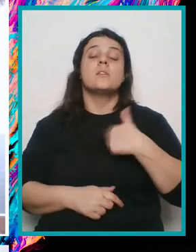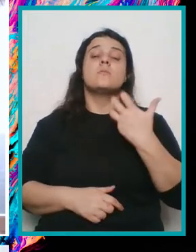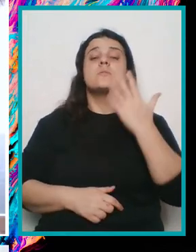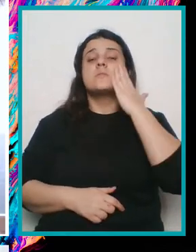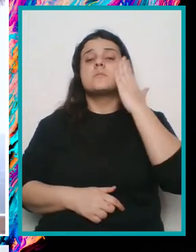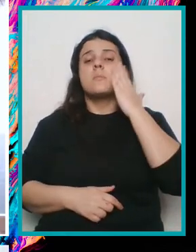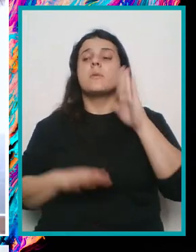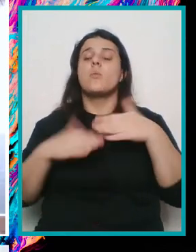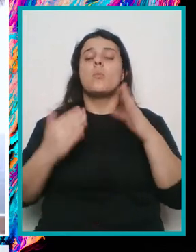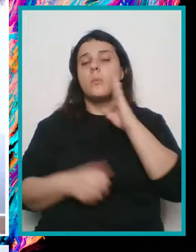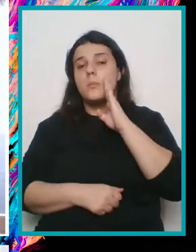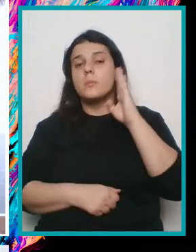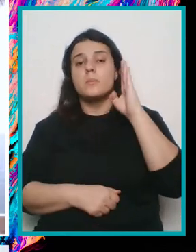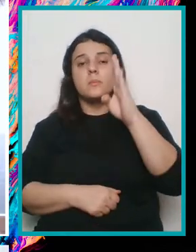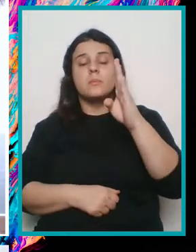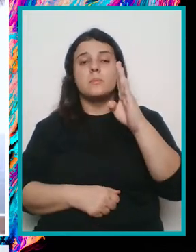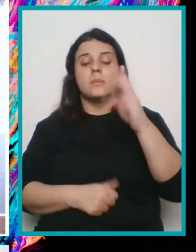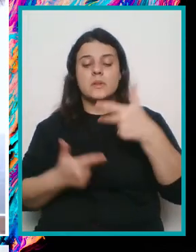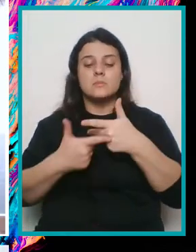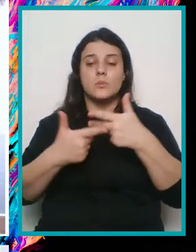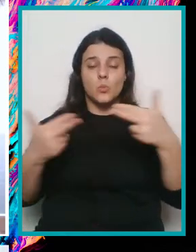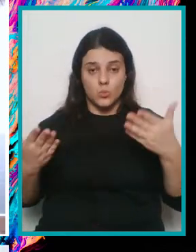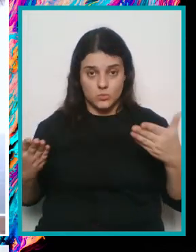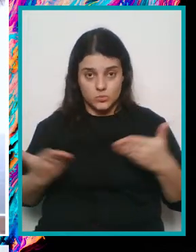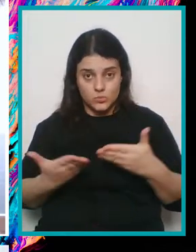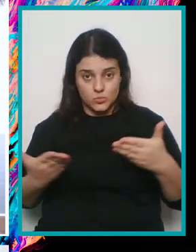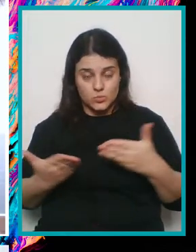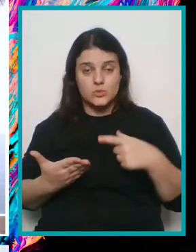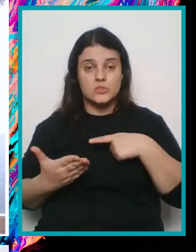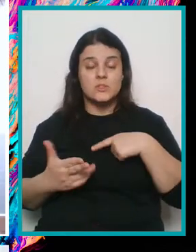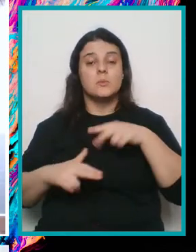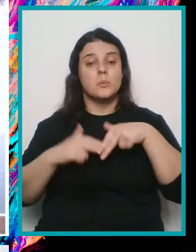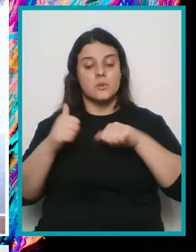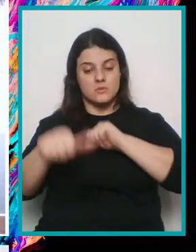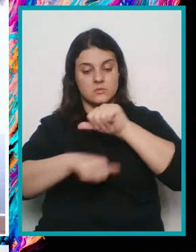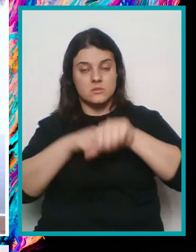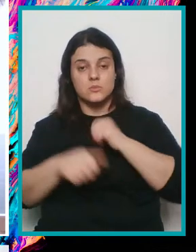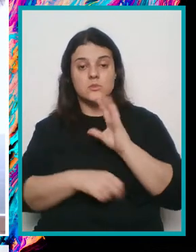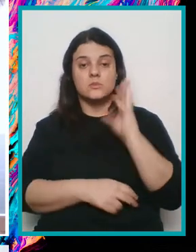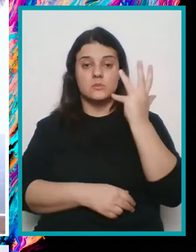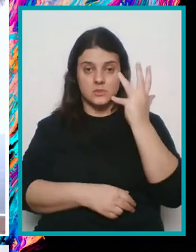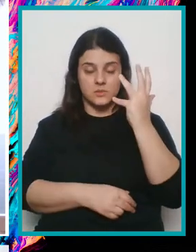esses impactos? Existem planos de adaptação às mudanças do clima?